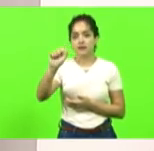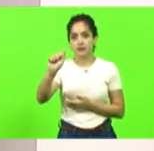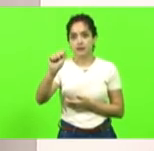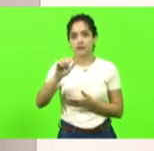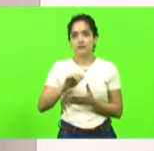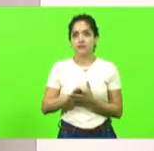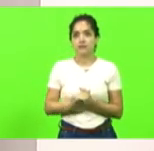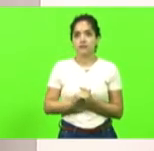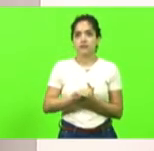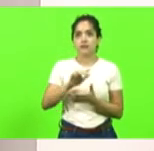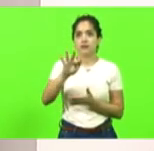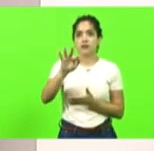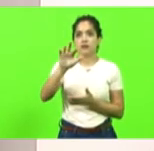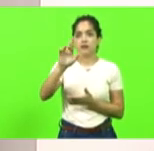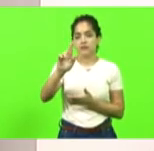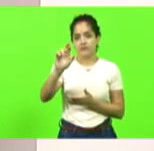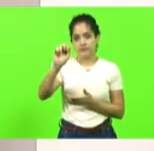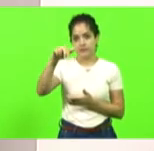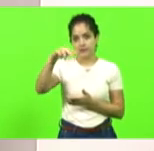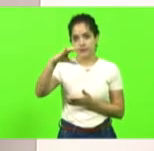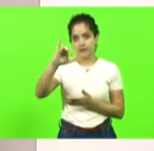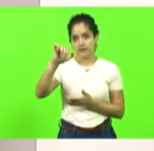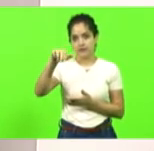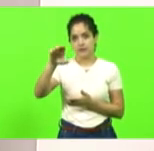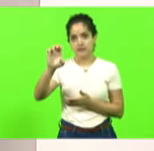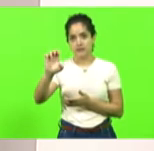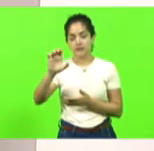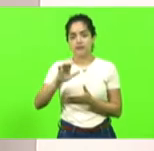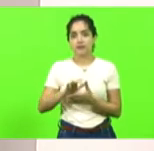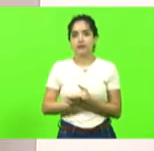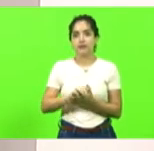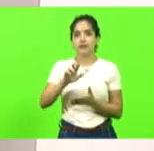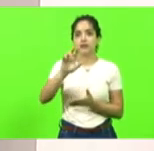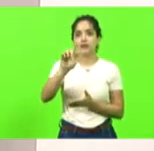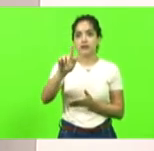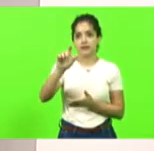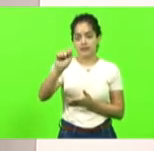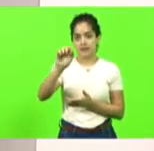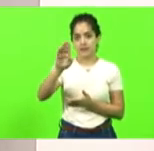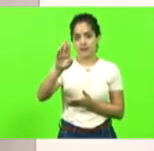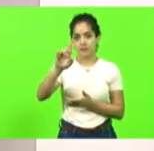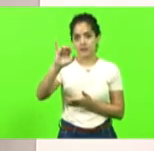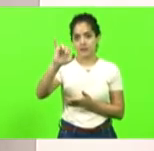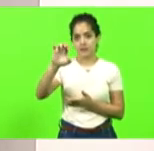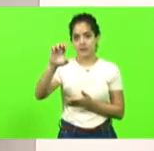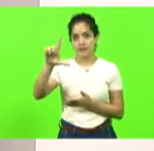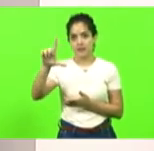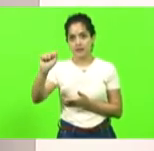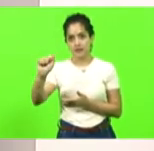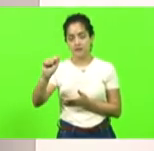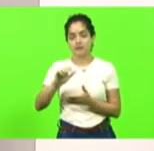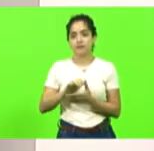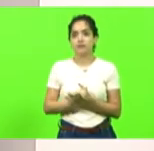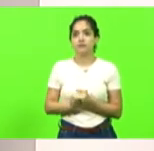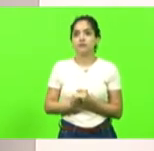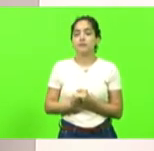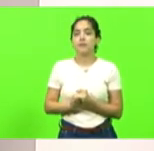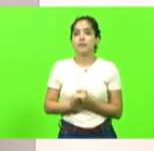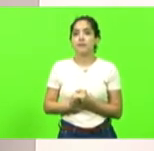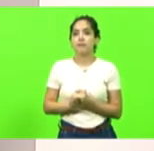senhora Francine Inês Kuffel, senhora Gabriela Soares Brum, senhor Gunther Adolf